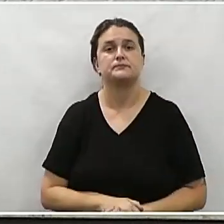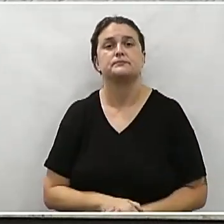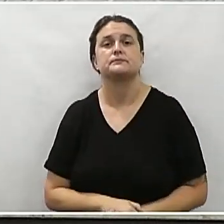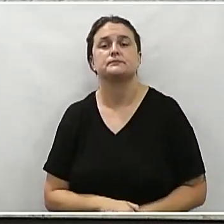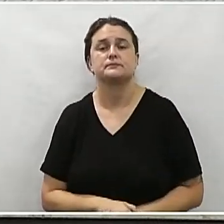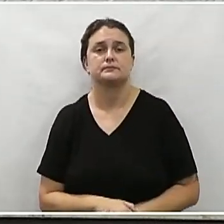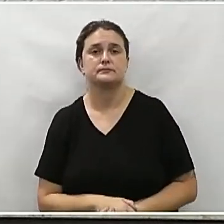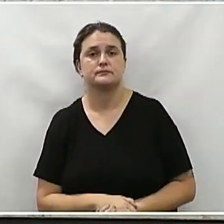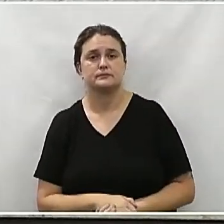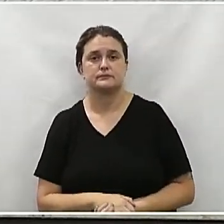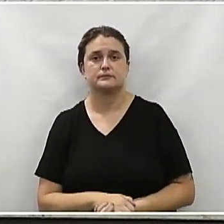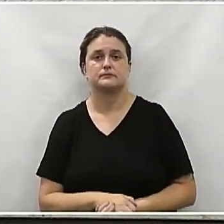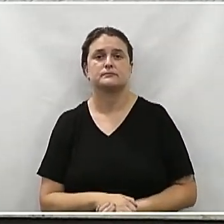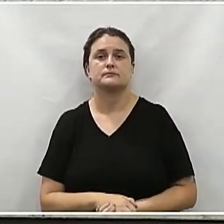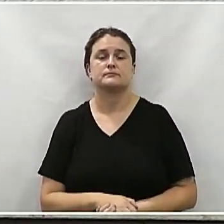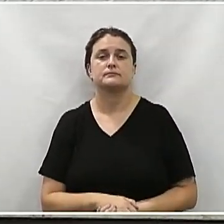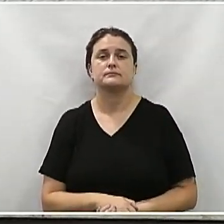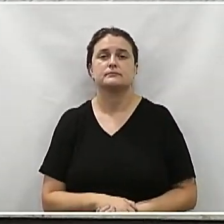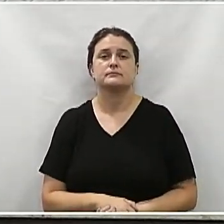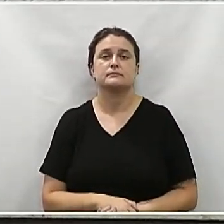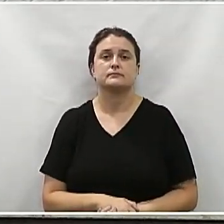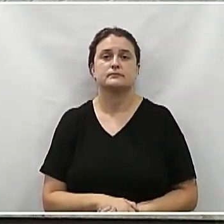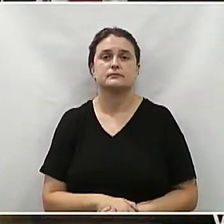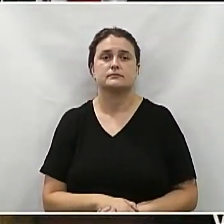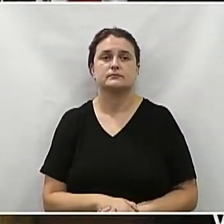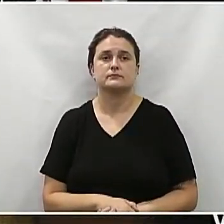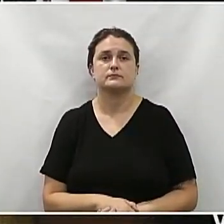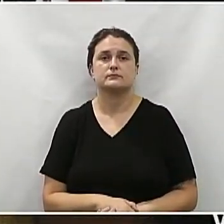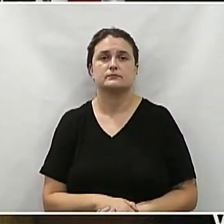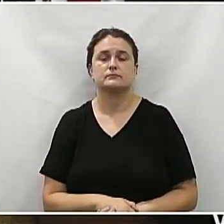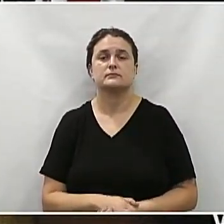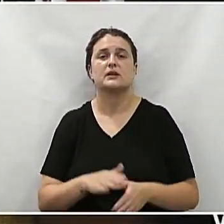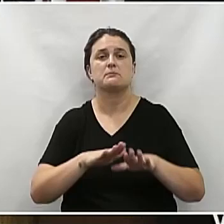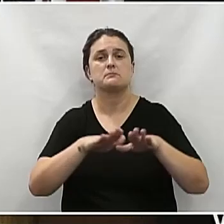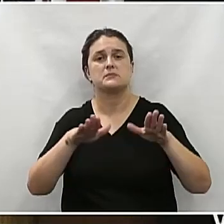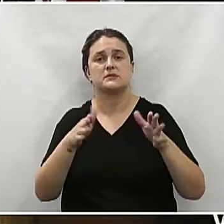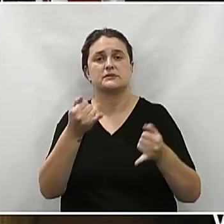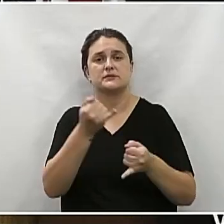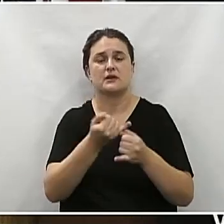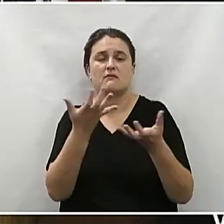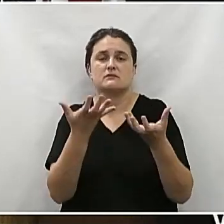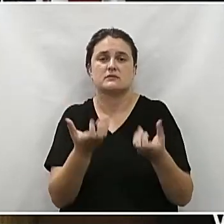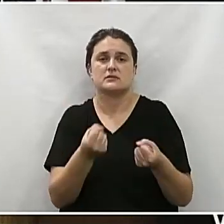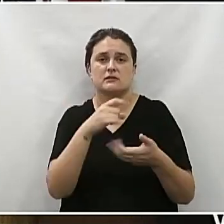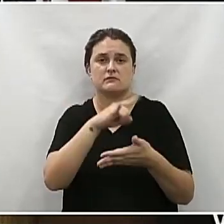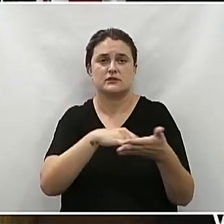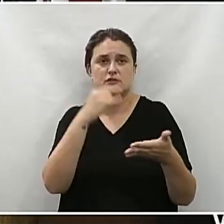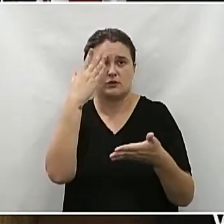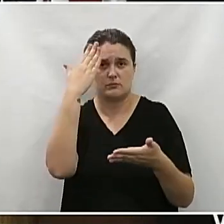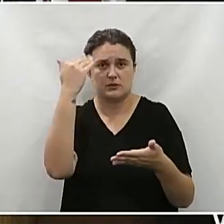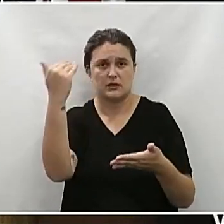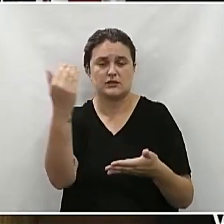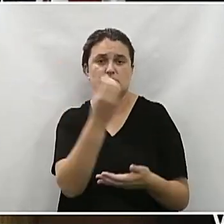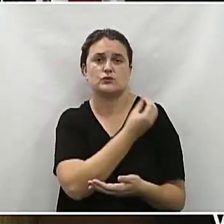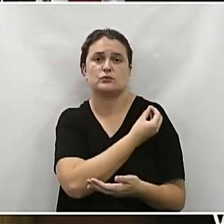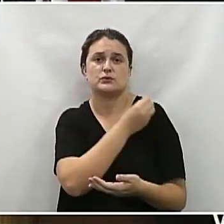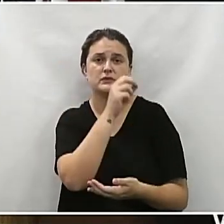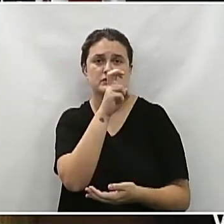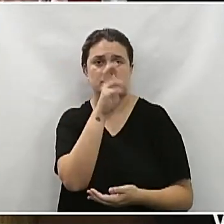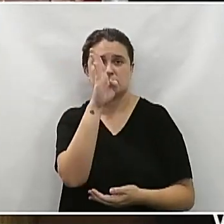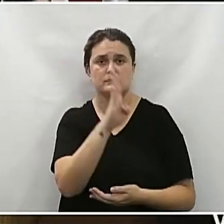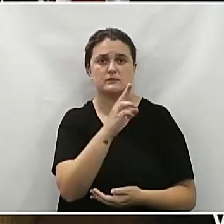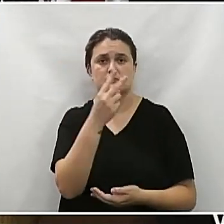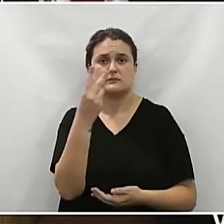casal e presta as condolências à família enlutada. A mesa diretora acolhe a moção de pesar de número 5 de